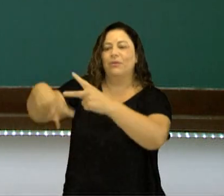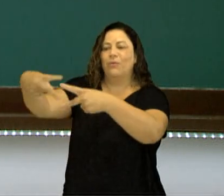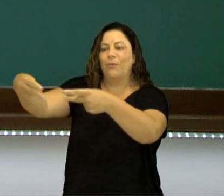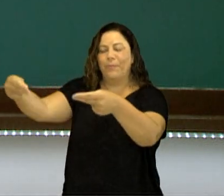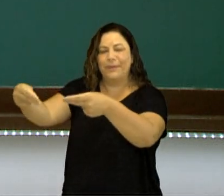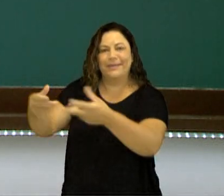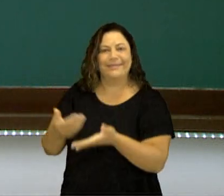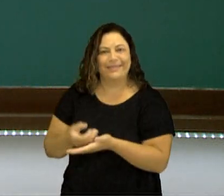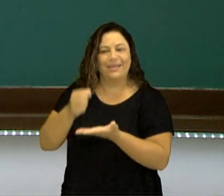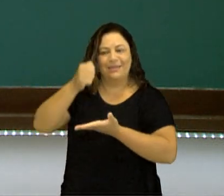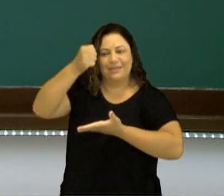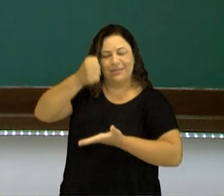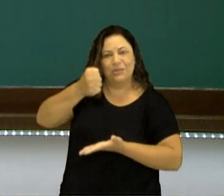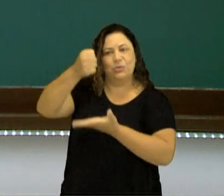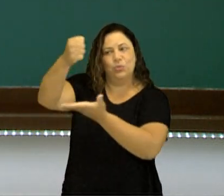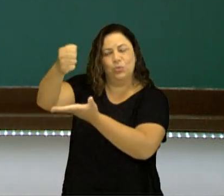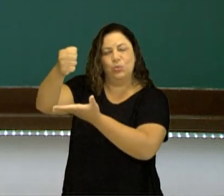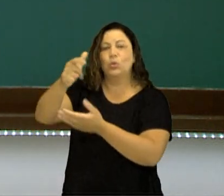menina. Então,